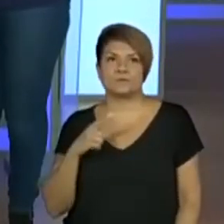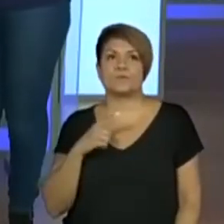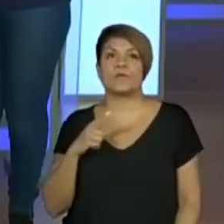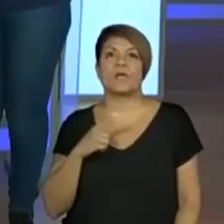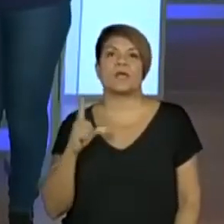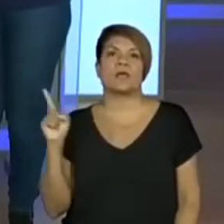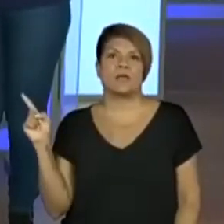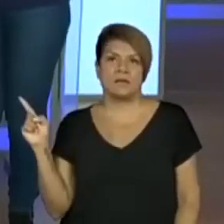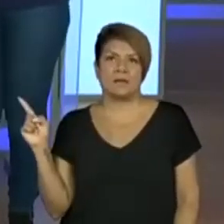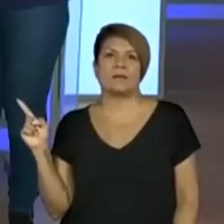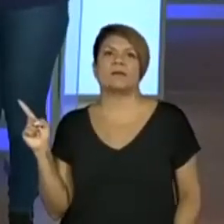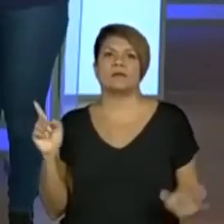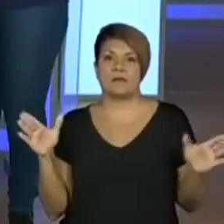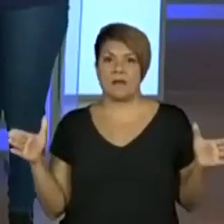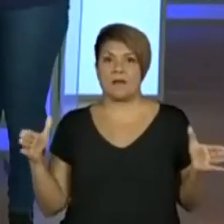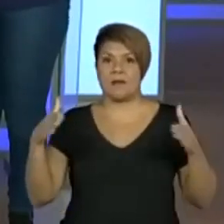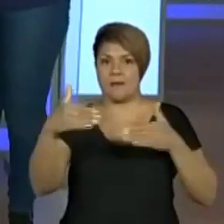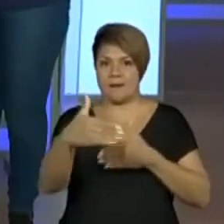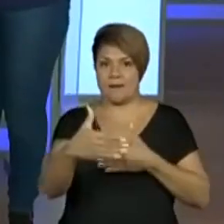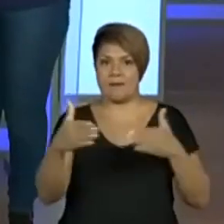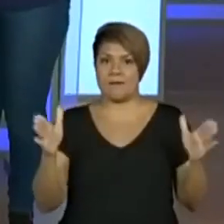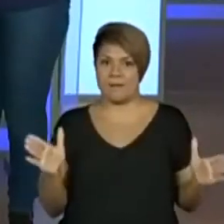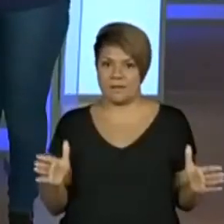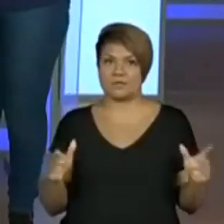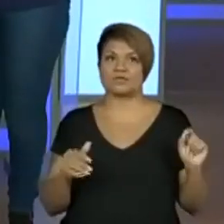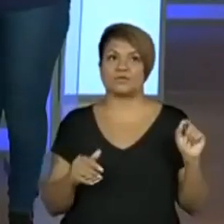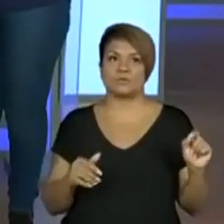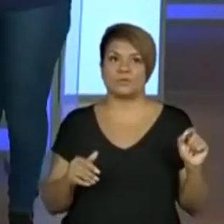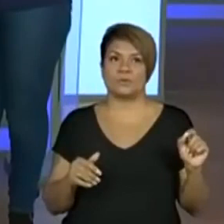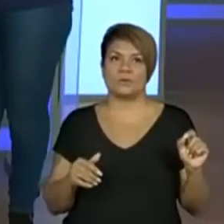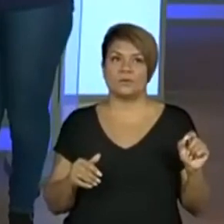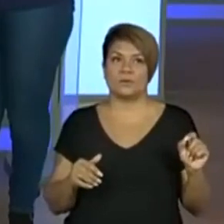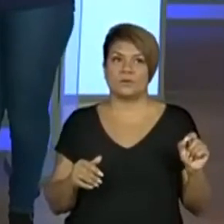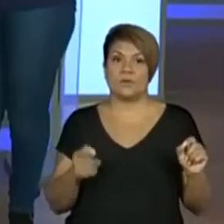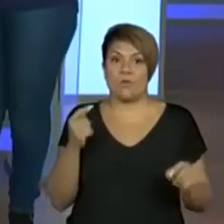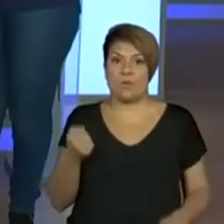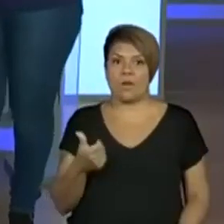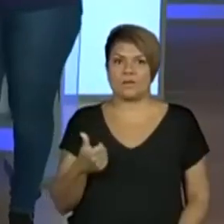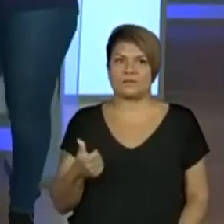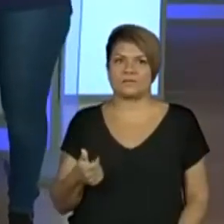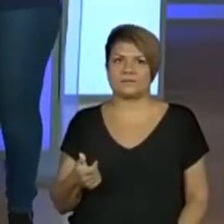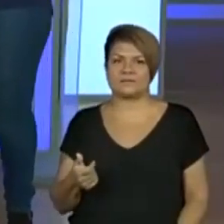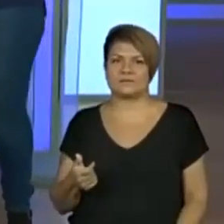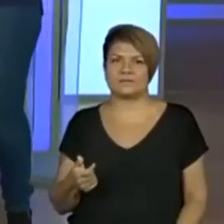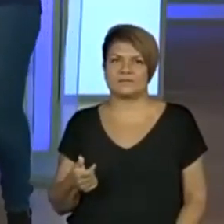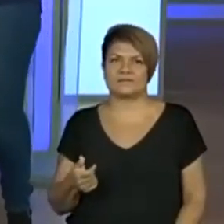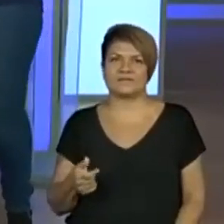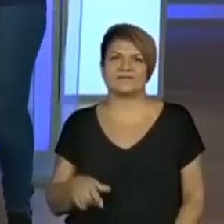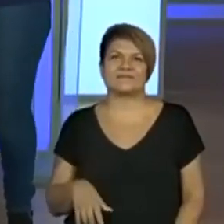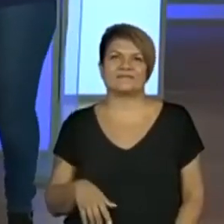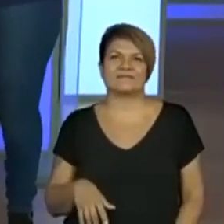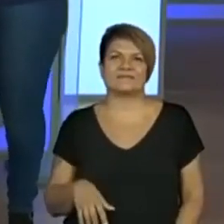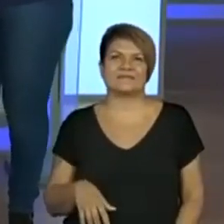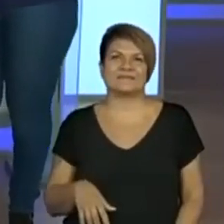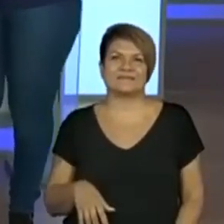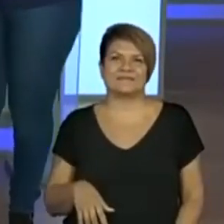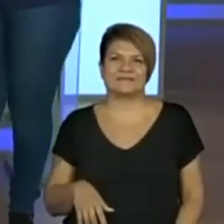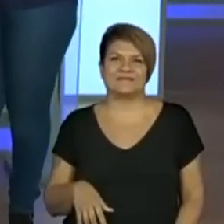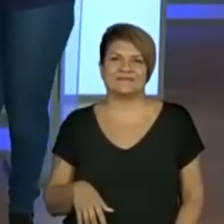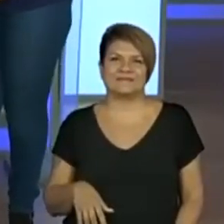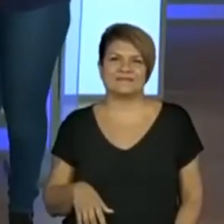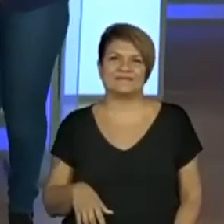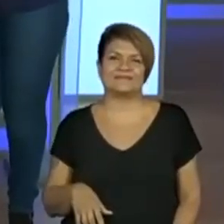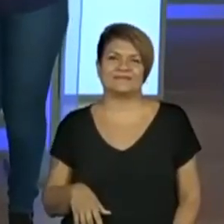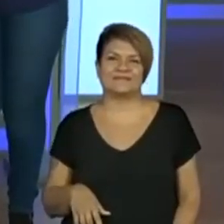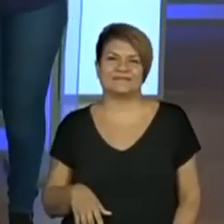né uau mais um E olha que quando a balança quase pegar para mim melhor professor e fique armado